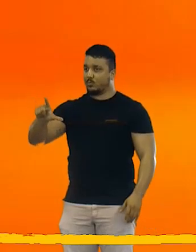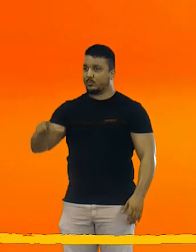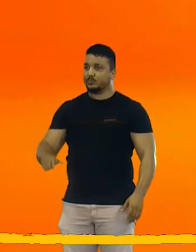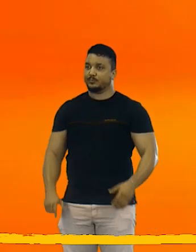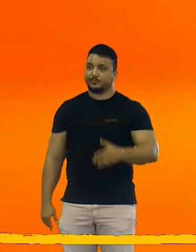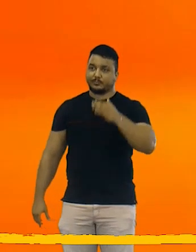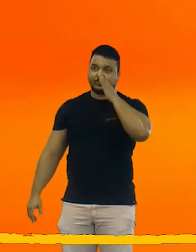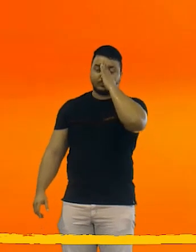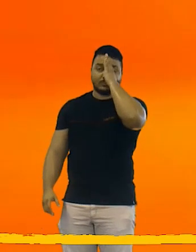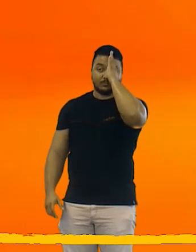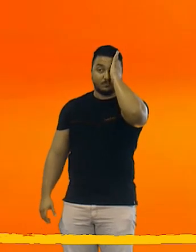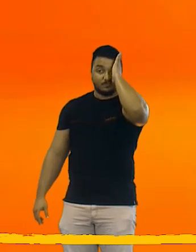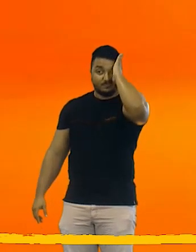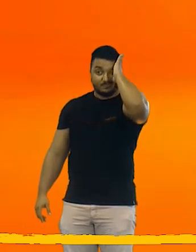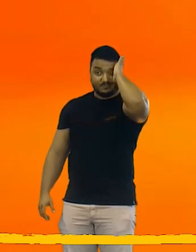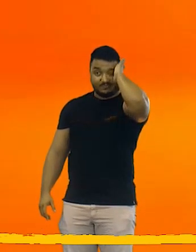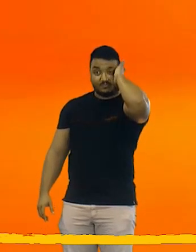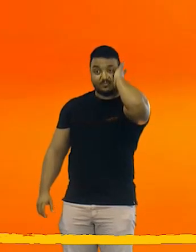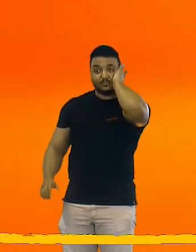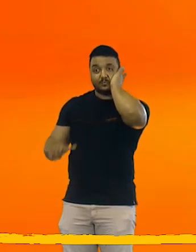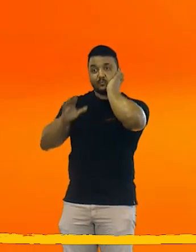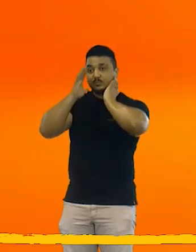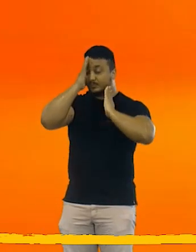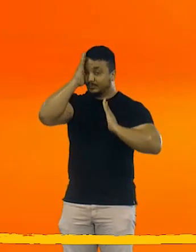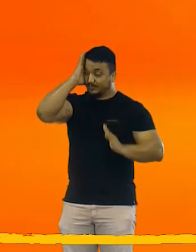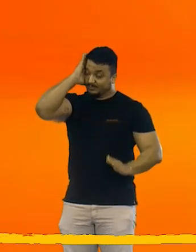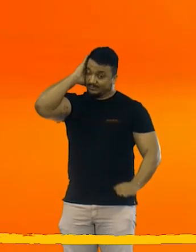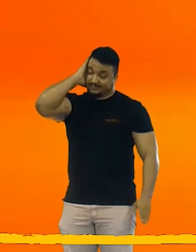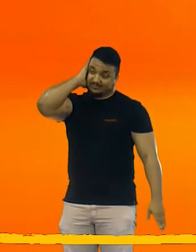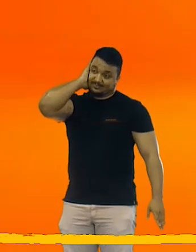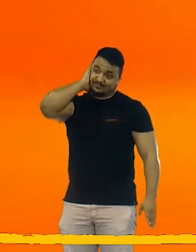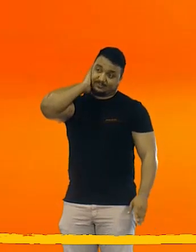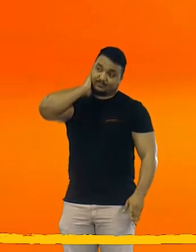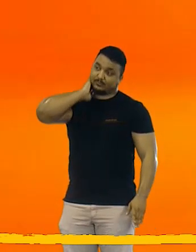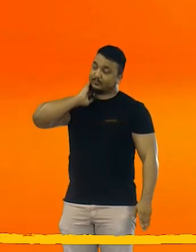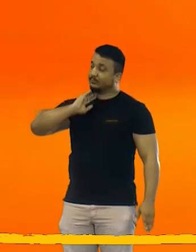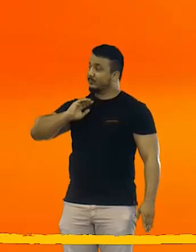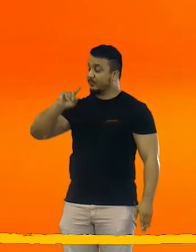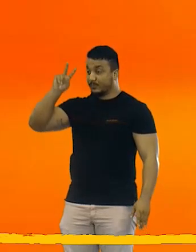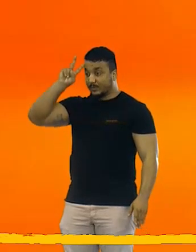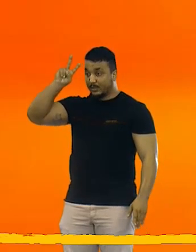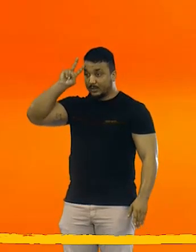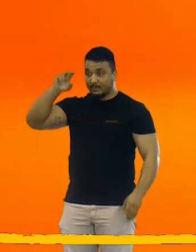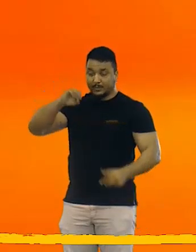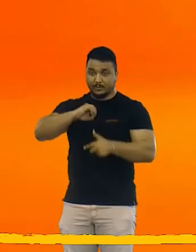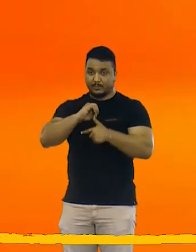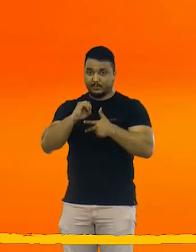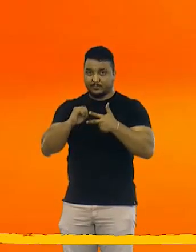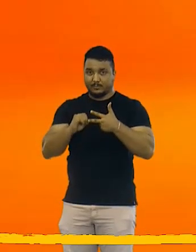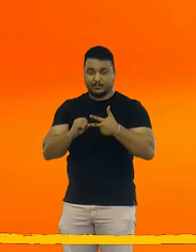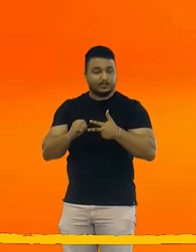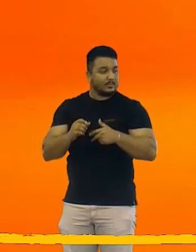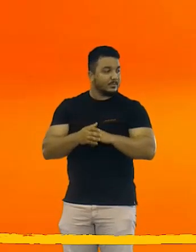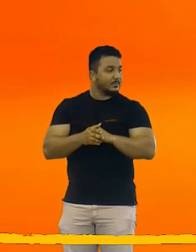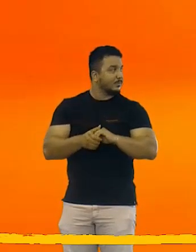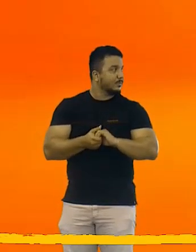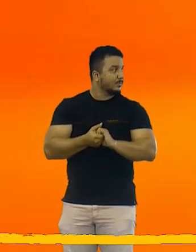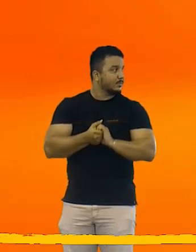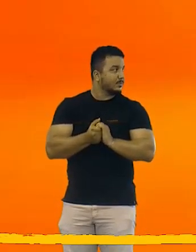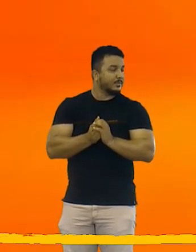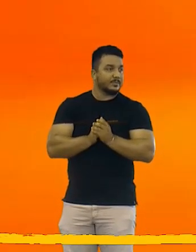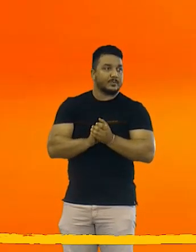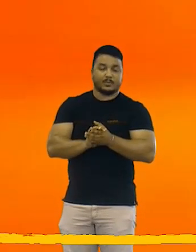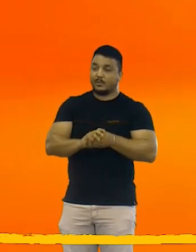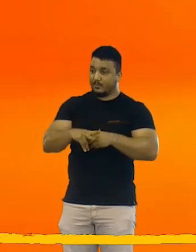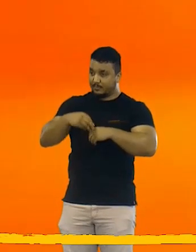novas ruralidades. Eu vou, de cabeça, eu lembrei de uma questão do Enem, que eu vou passar para vocês